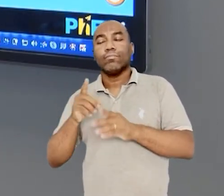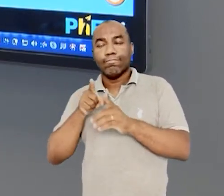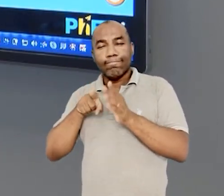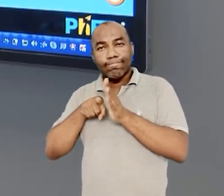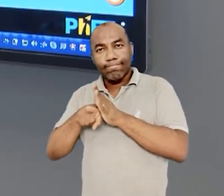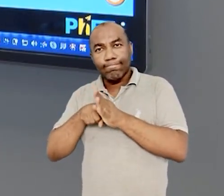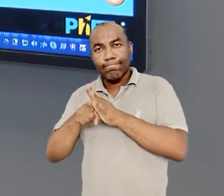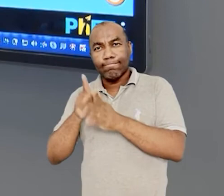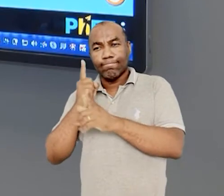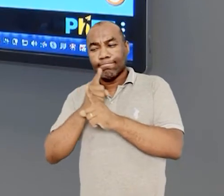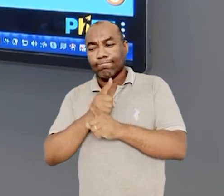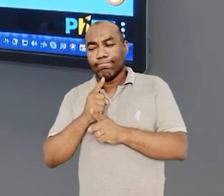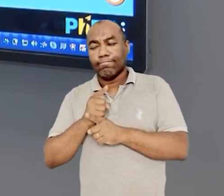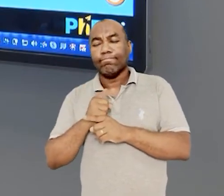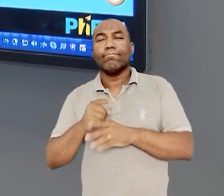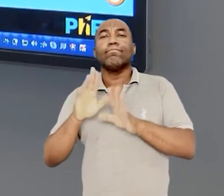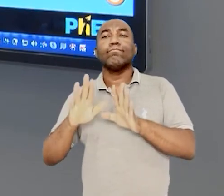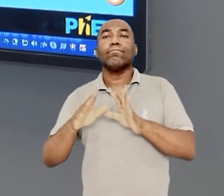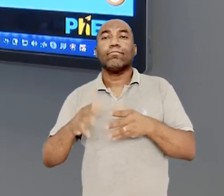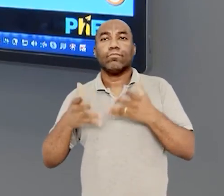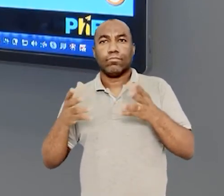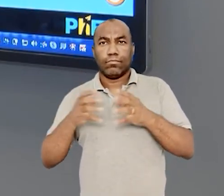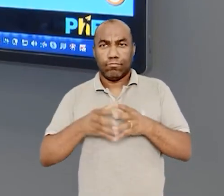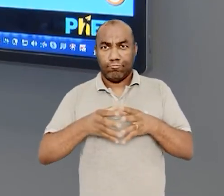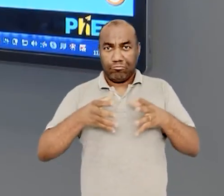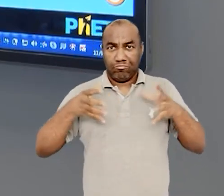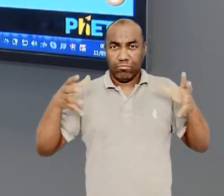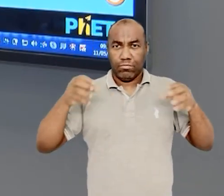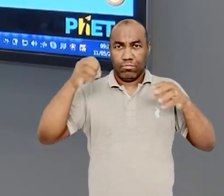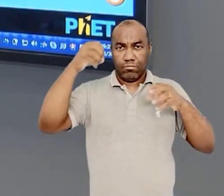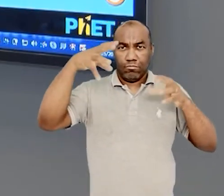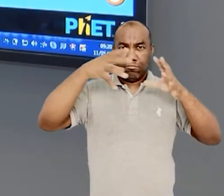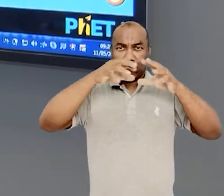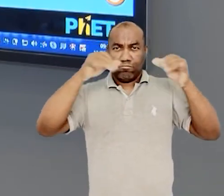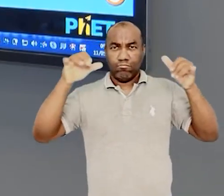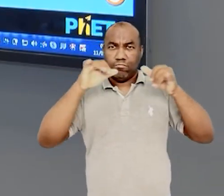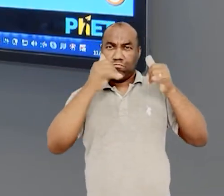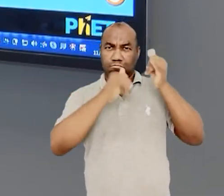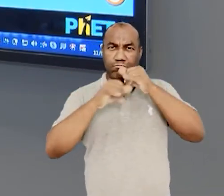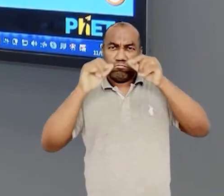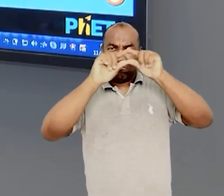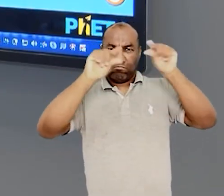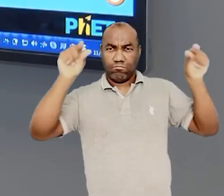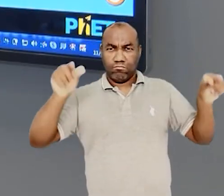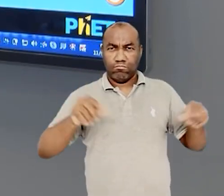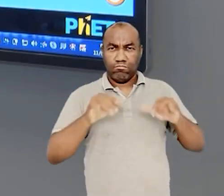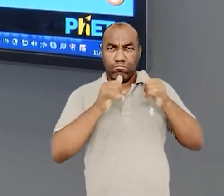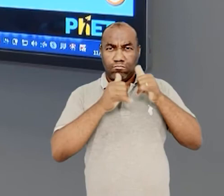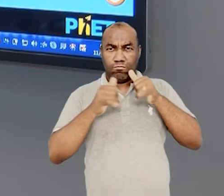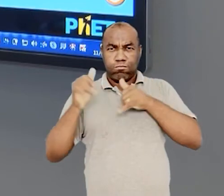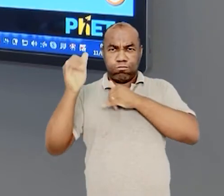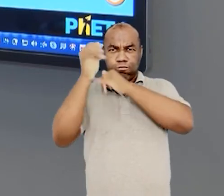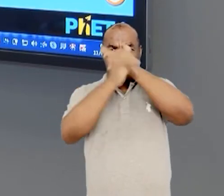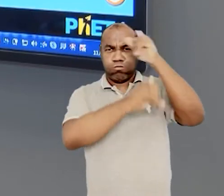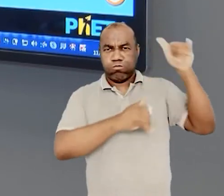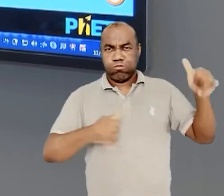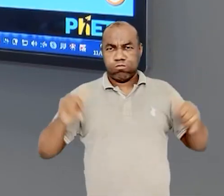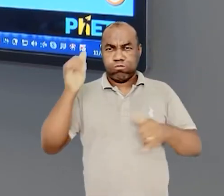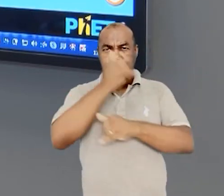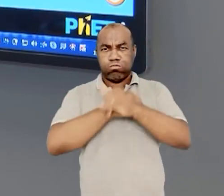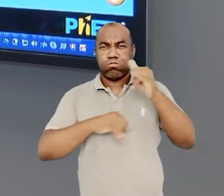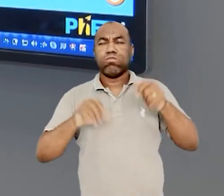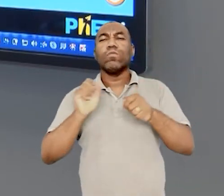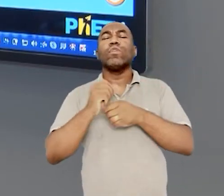Veja, como eu faço para eu aumentar essa intensidade de corrente elétrica sabendo que existe aí